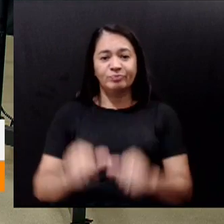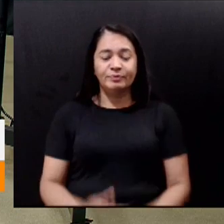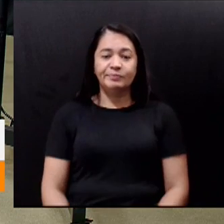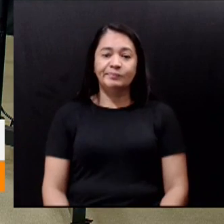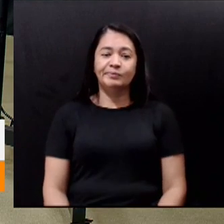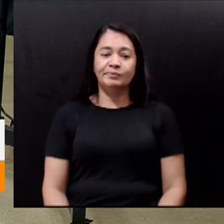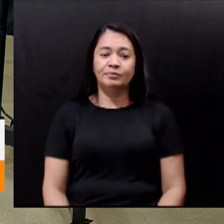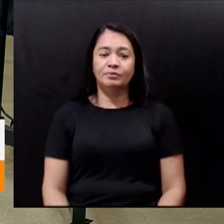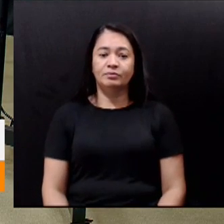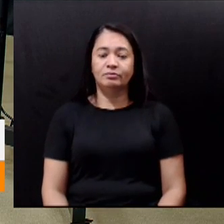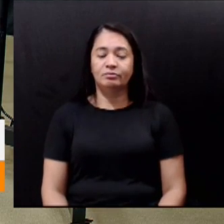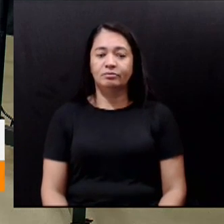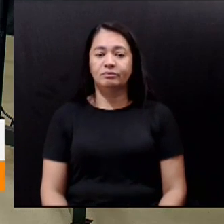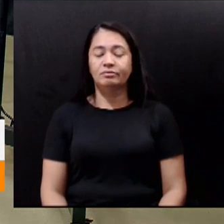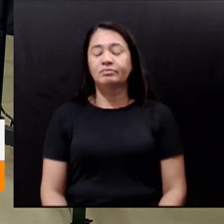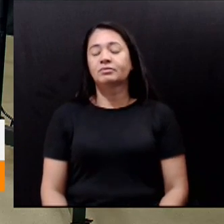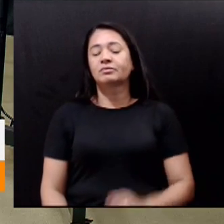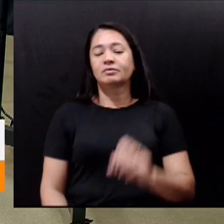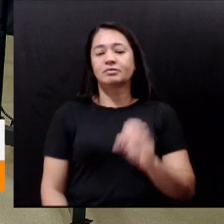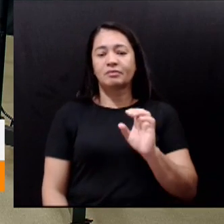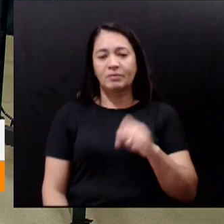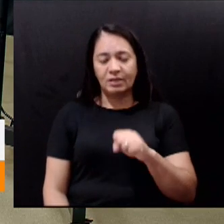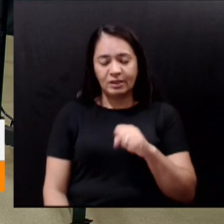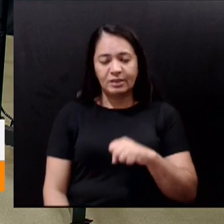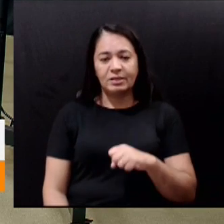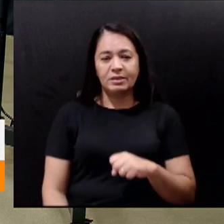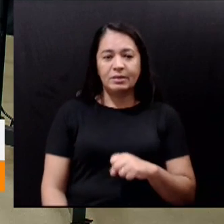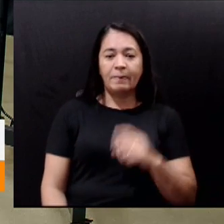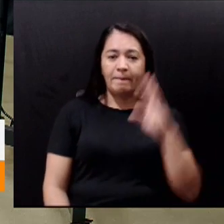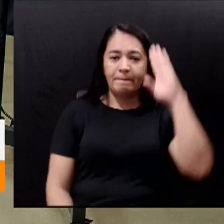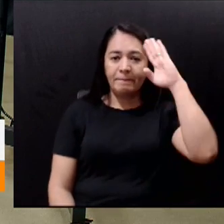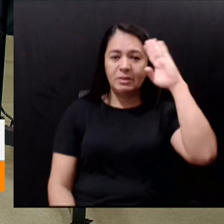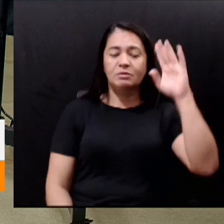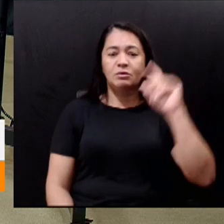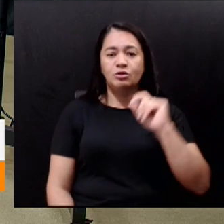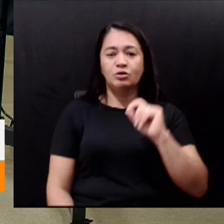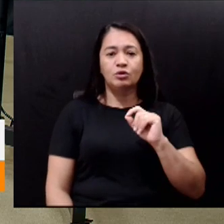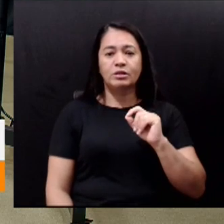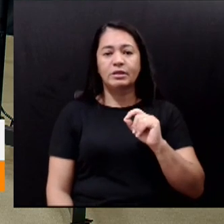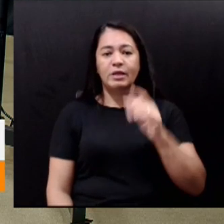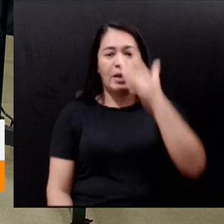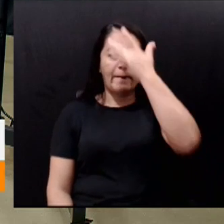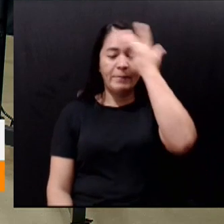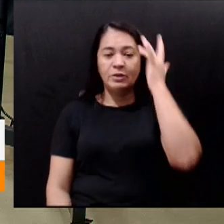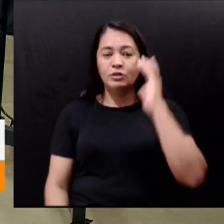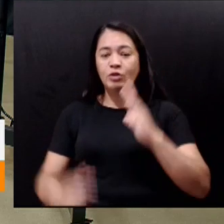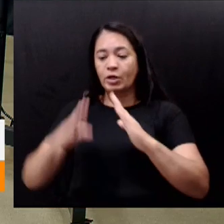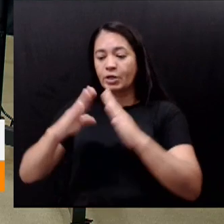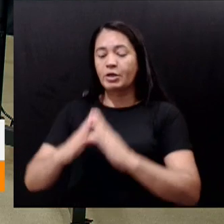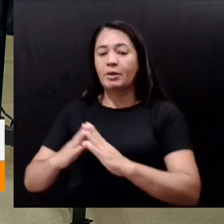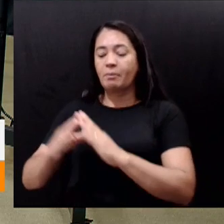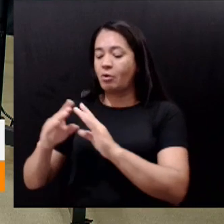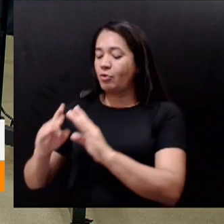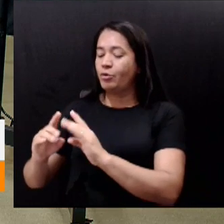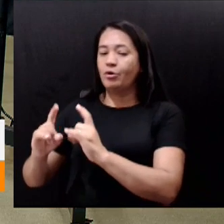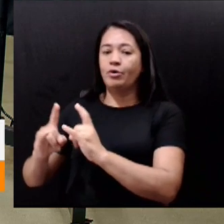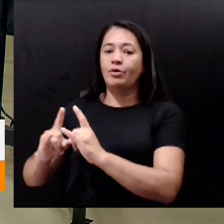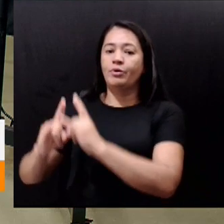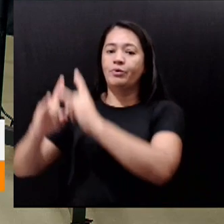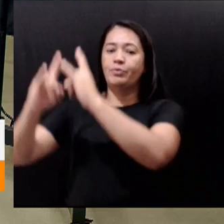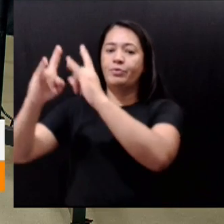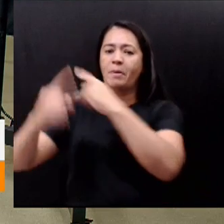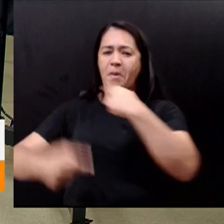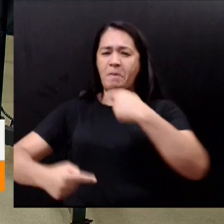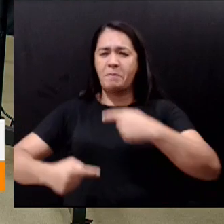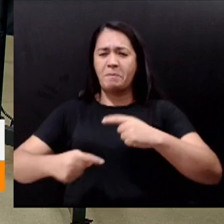relatado, né, pela mídia, e principalmente quem mora em condomínio, né, a gente vê aí pessoas discutindo, brigando por conta de